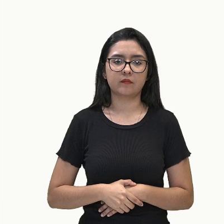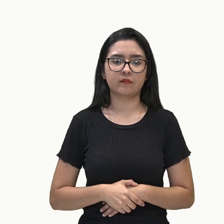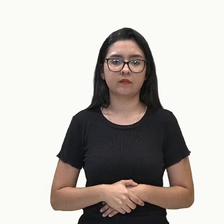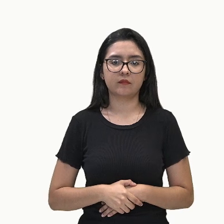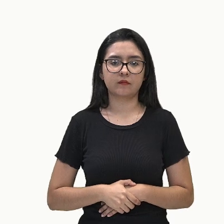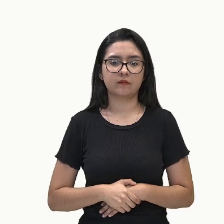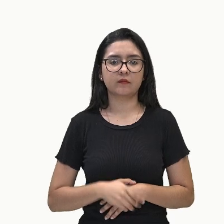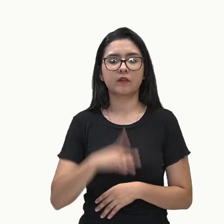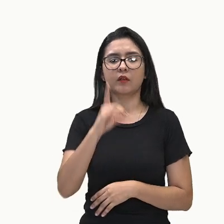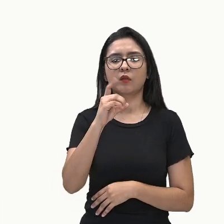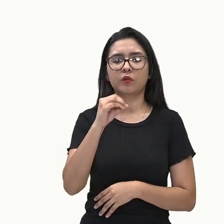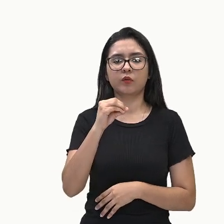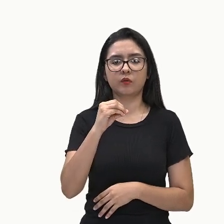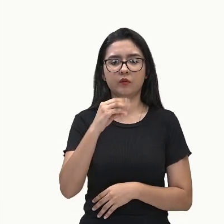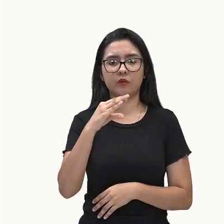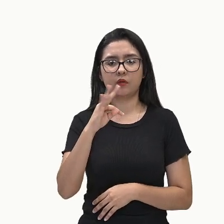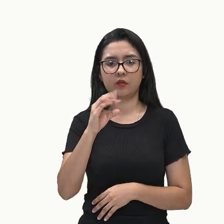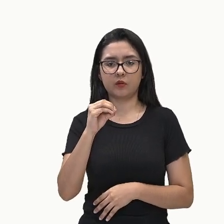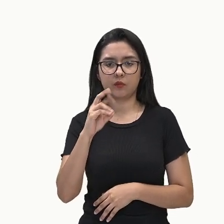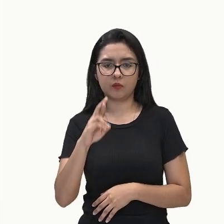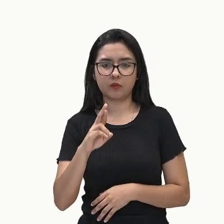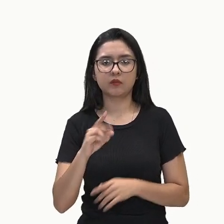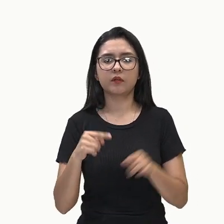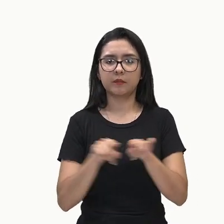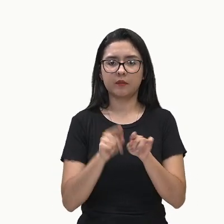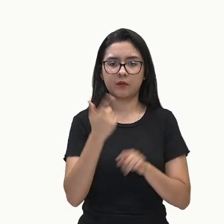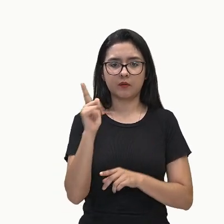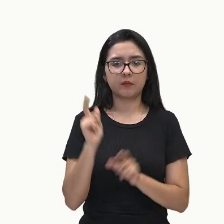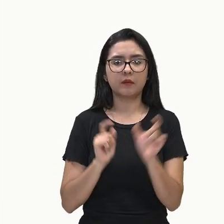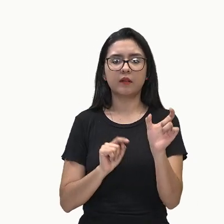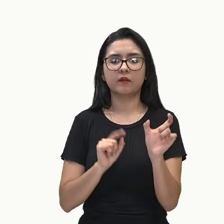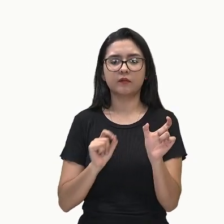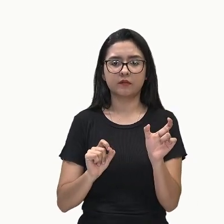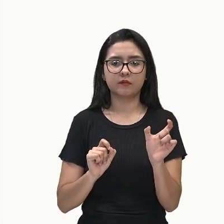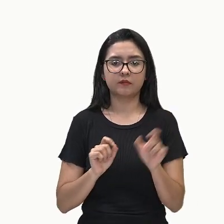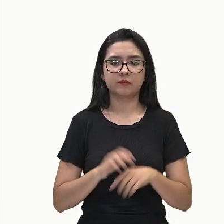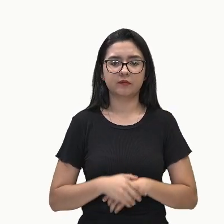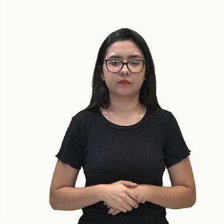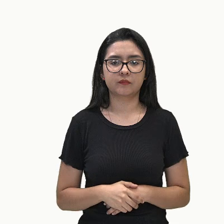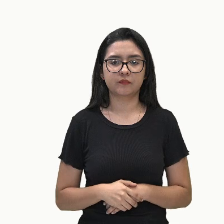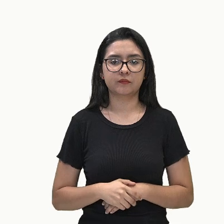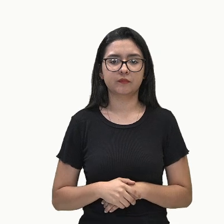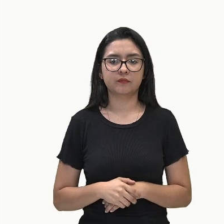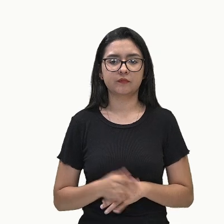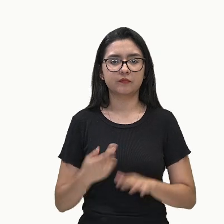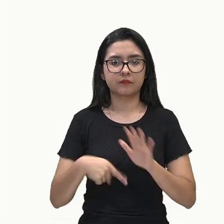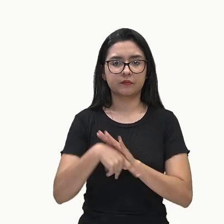viu também uma outra palavrinha, né, para designar esse mesmo profissional.